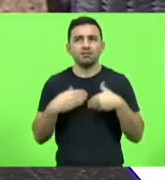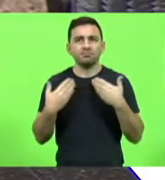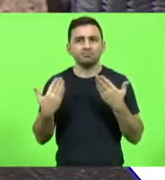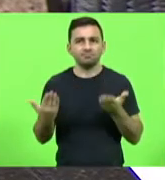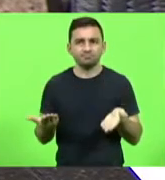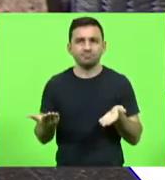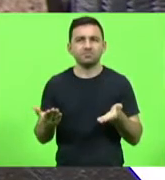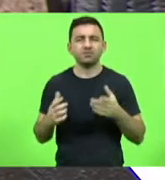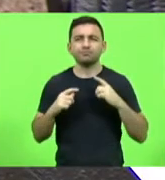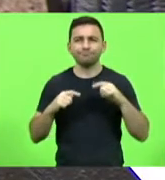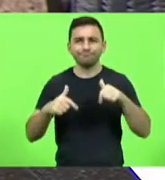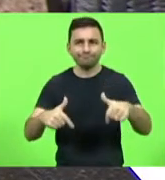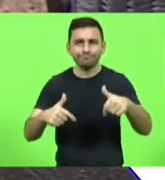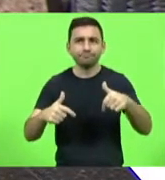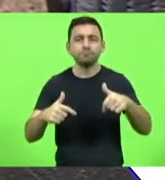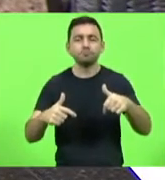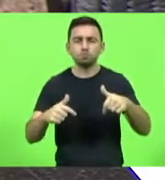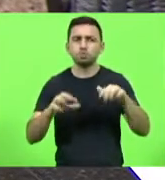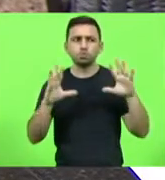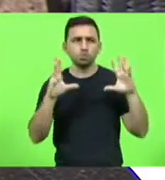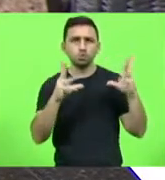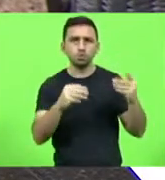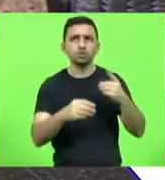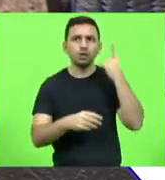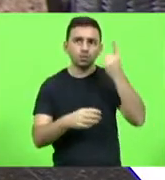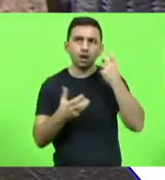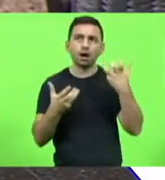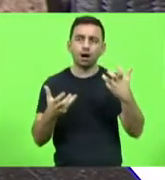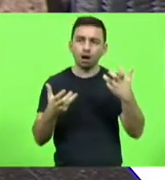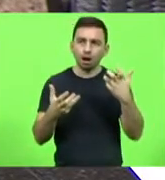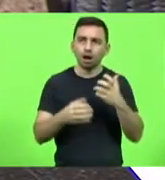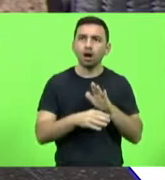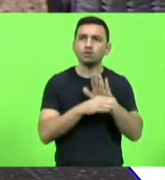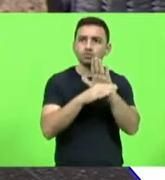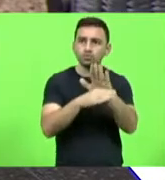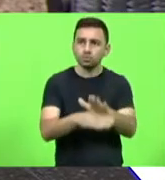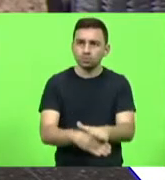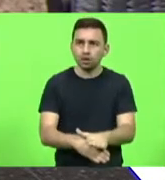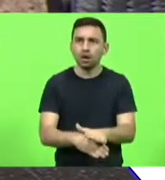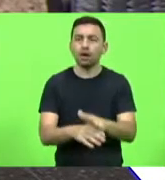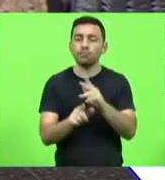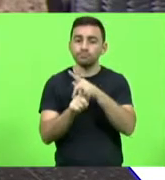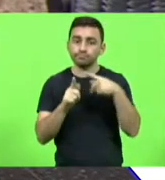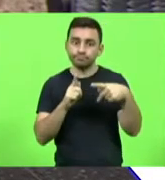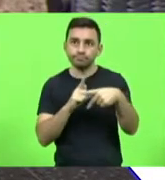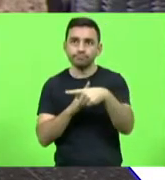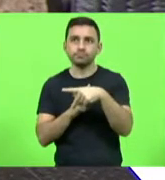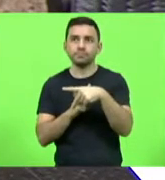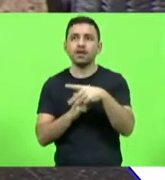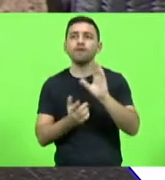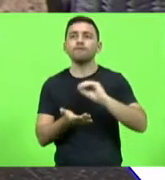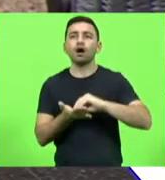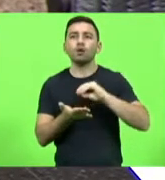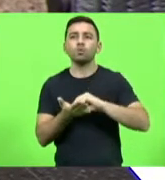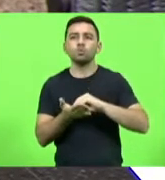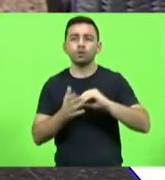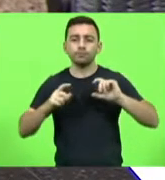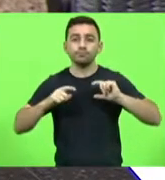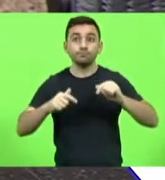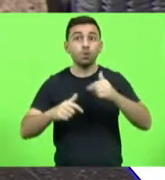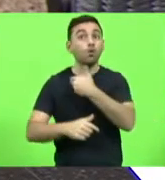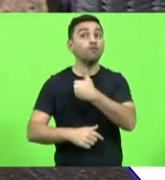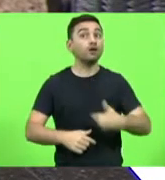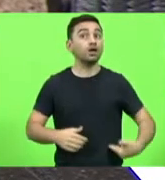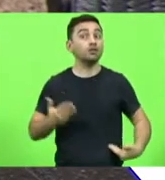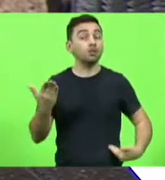já mostraram a sua preocupação e sua disposição em lidar com a nossa Previdência. Está faltando iniciativa do